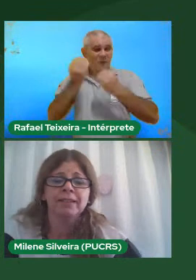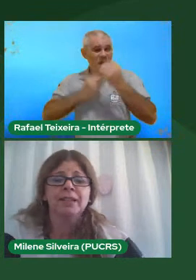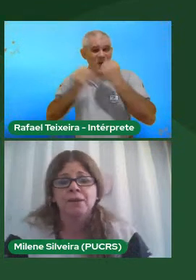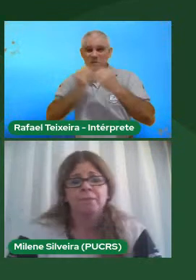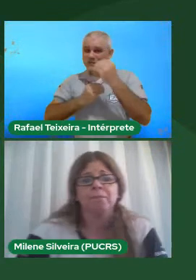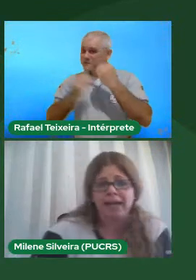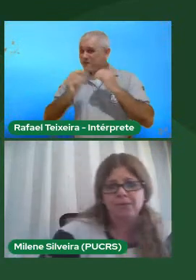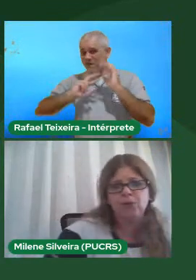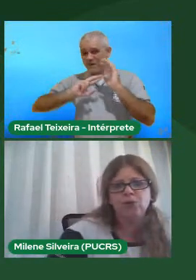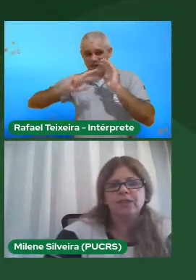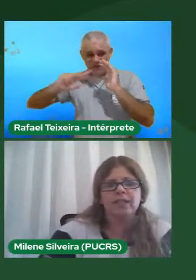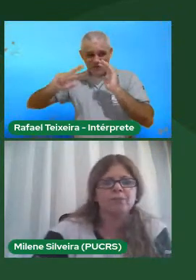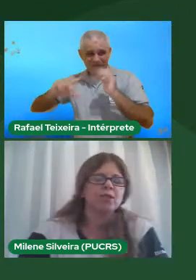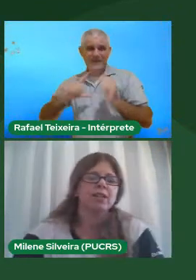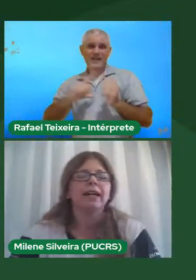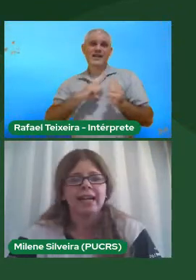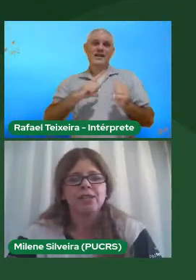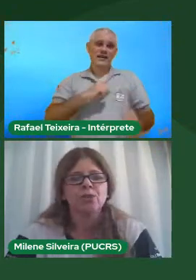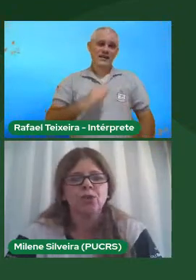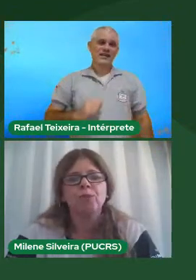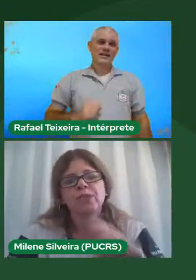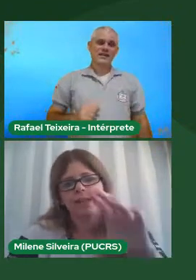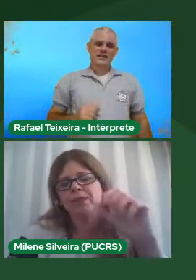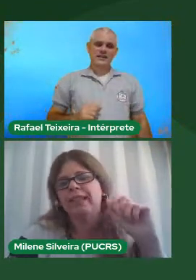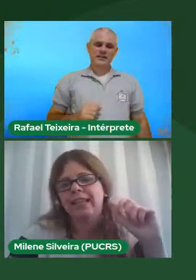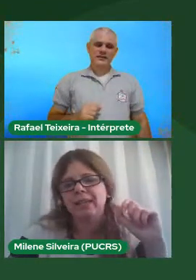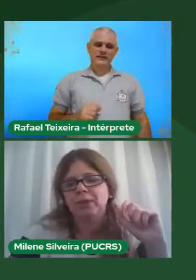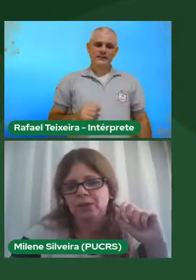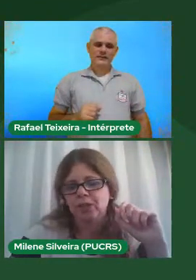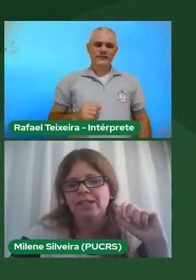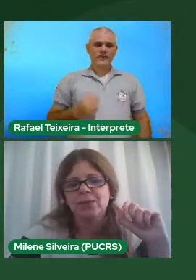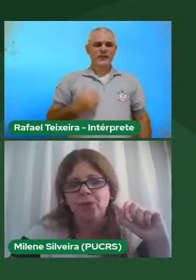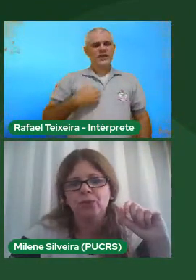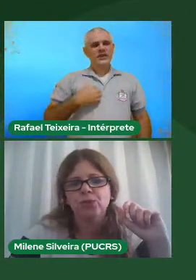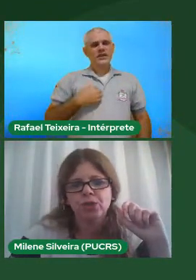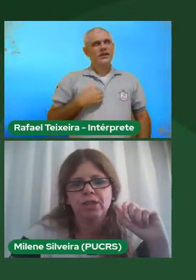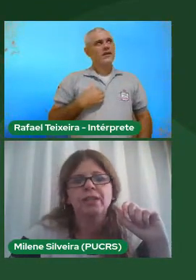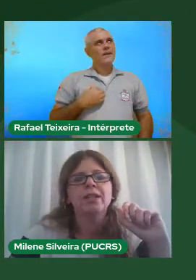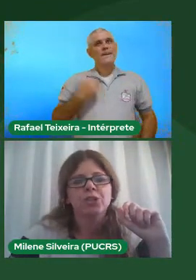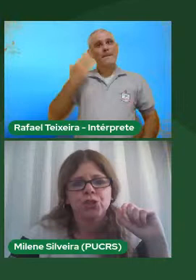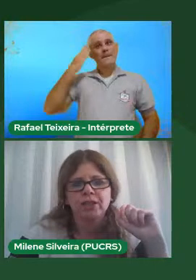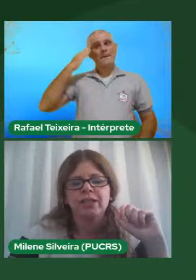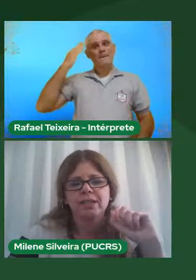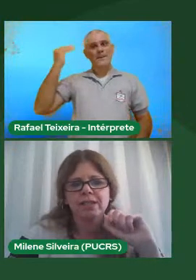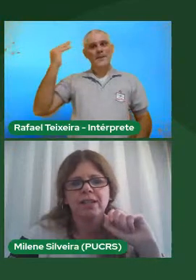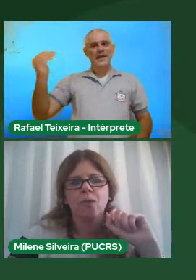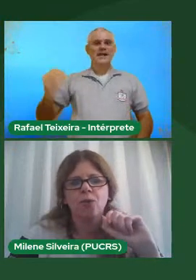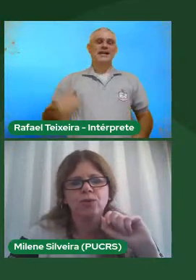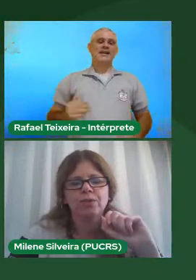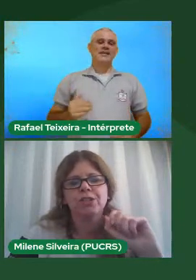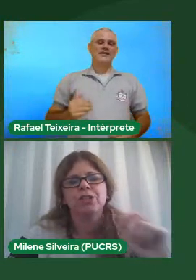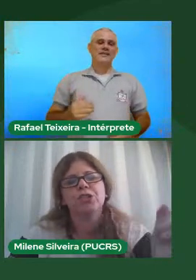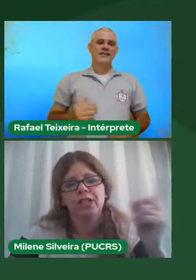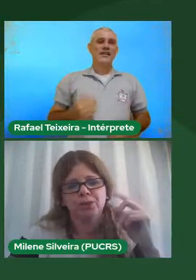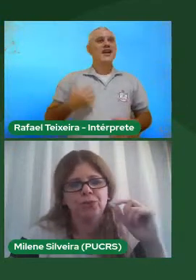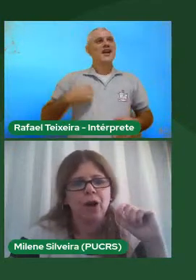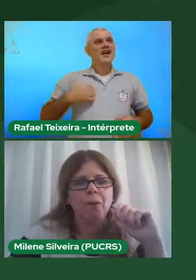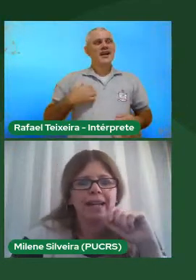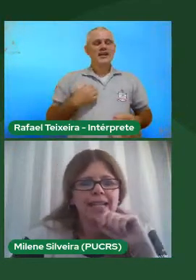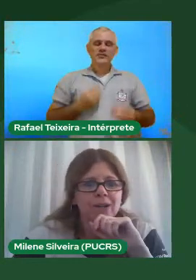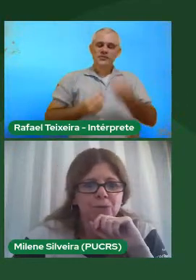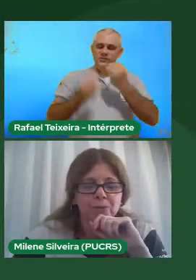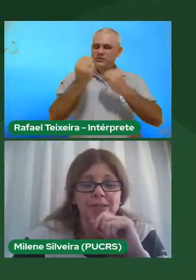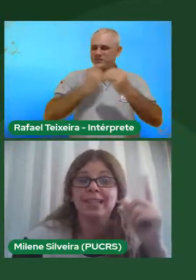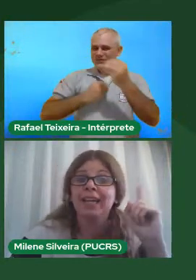manhã. Maravilhoso em termos gastronômicos. Evitei aqui botar todas as fotos de jantas e almoços que a gente tinha. No